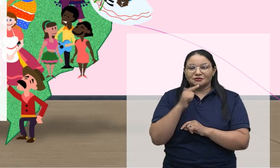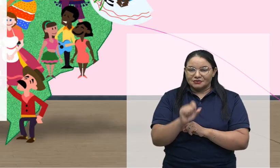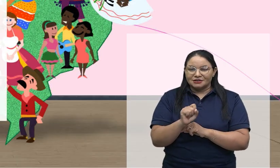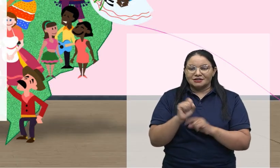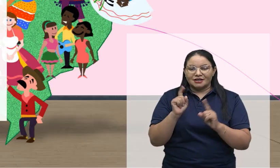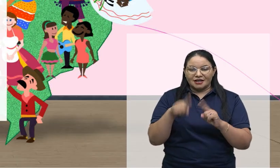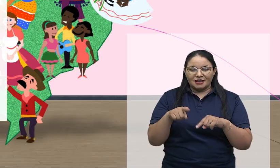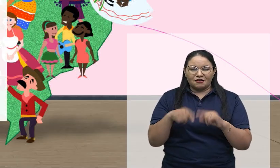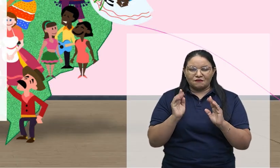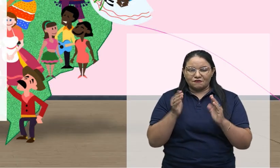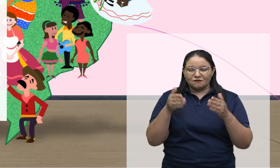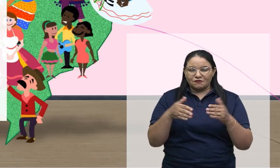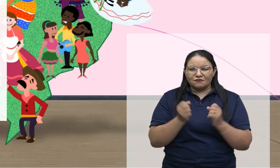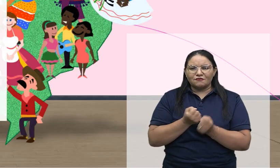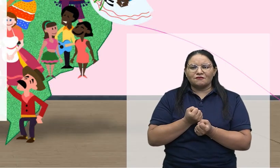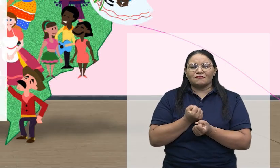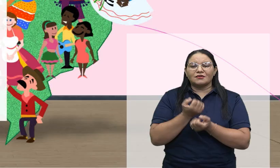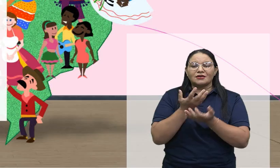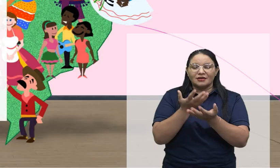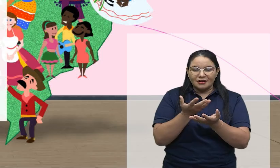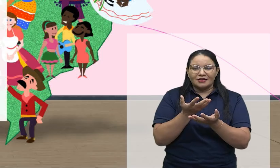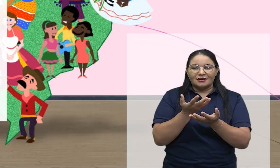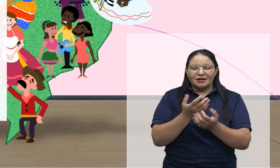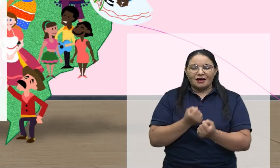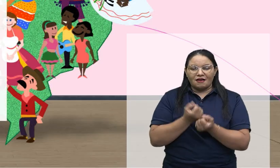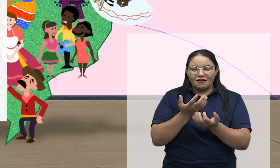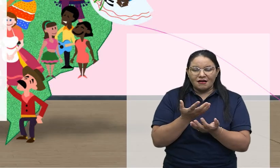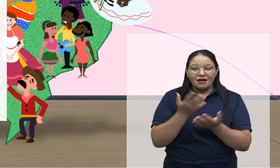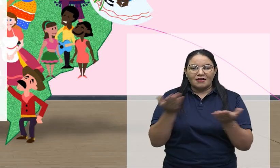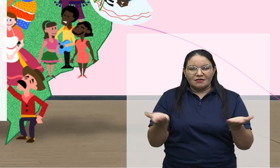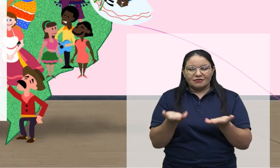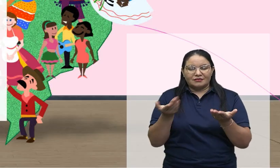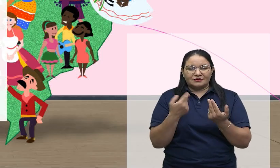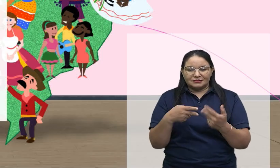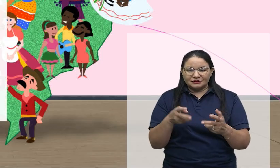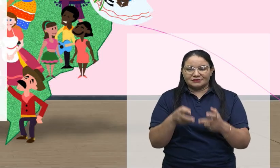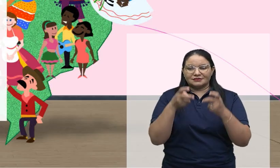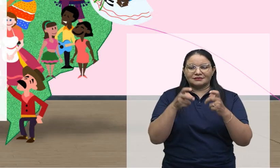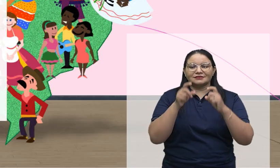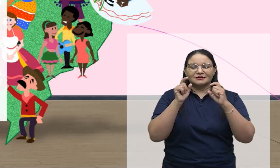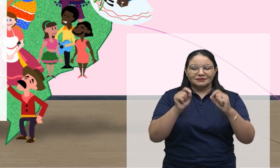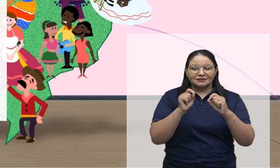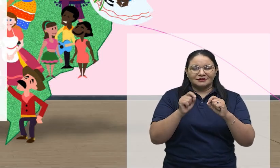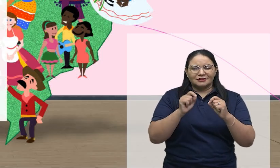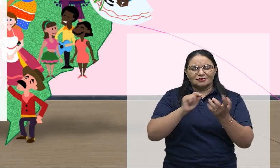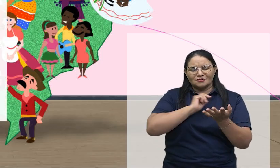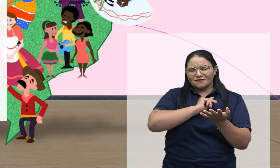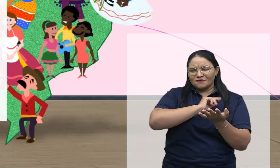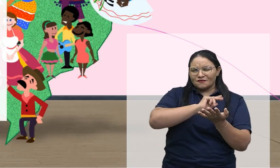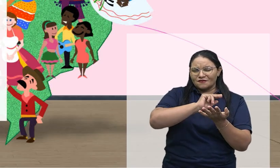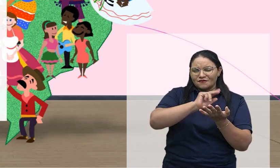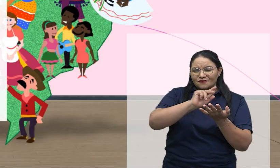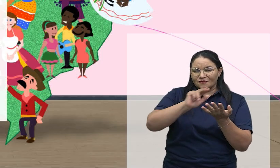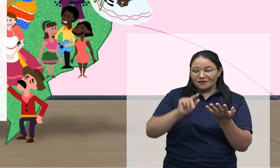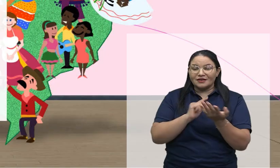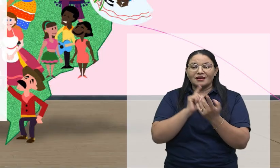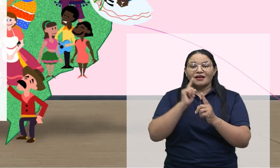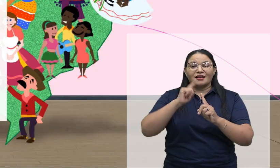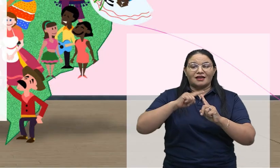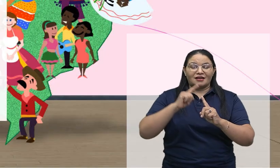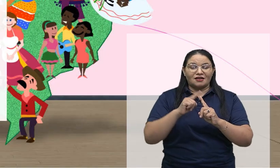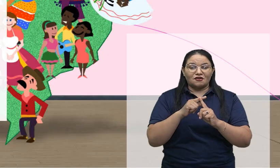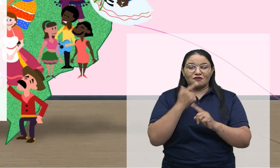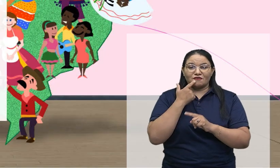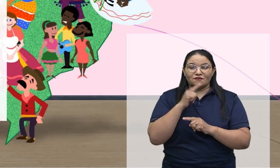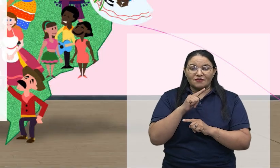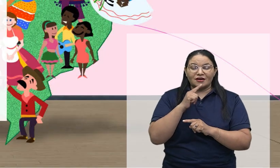as expressões. E nesse caso vamos perceber que é exatamente a multiplicidade de formas de falar. E quando